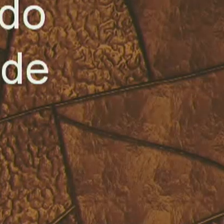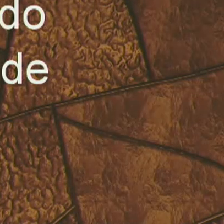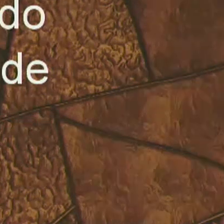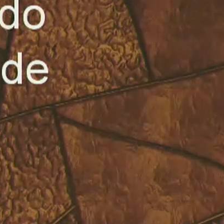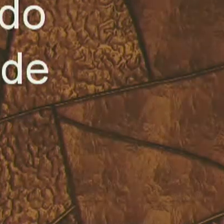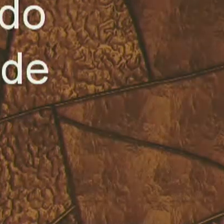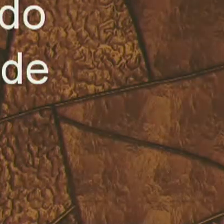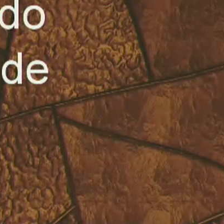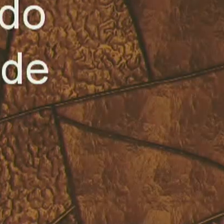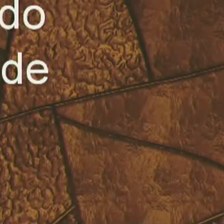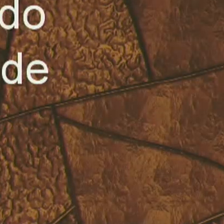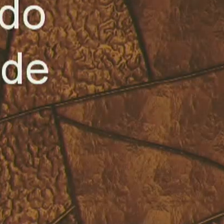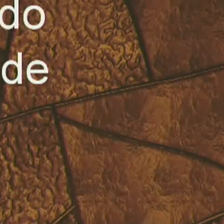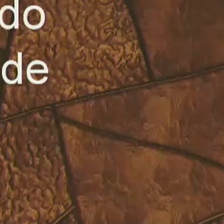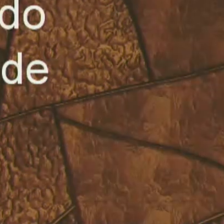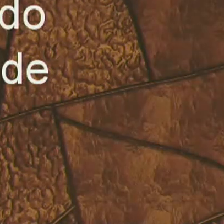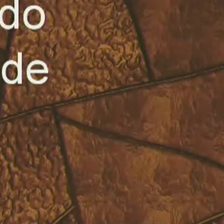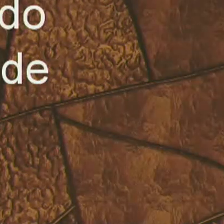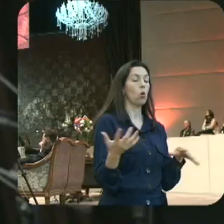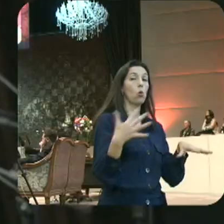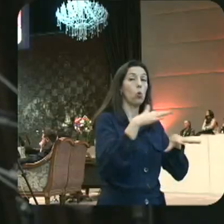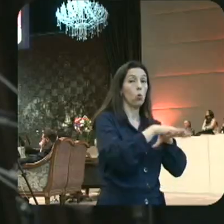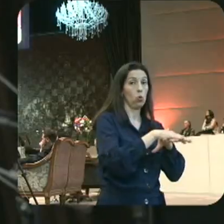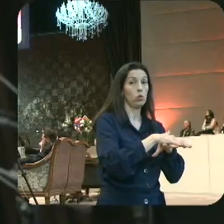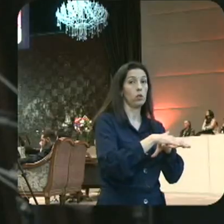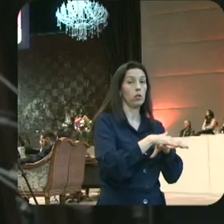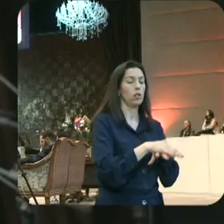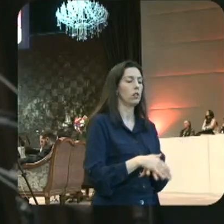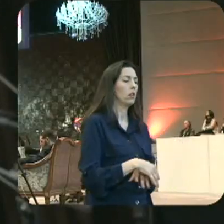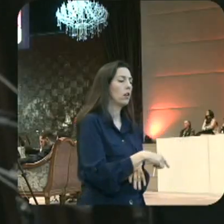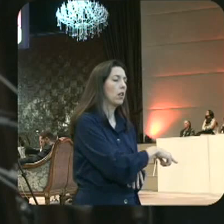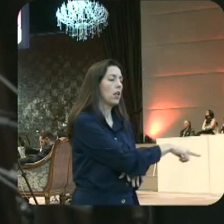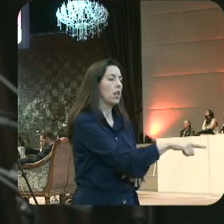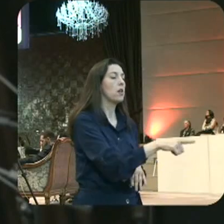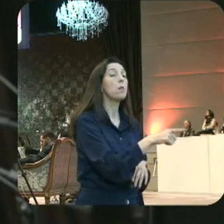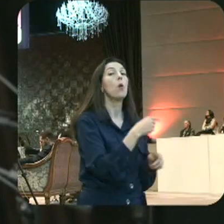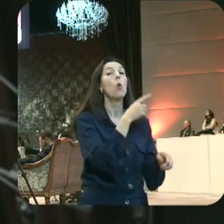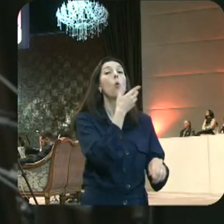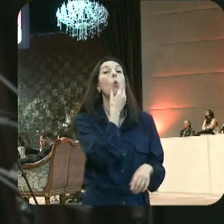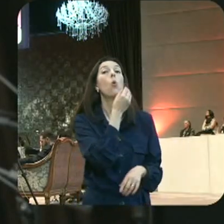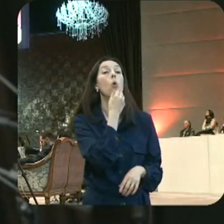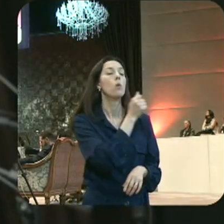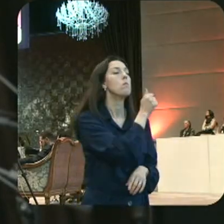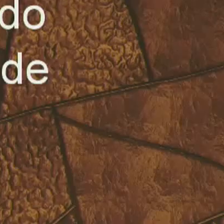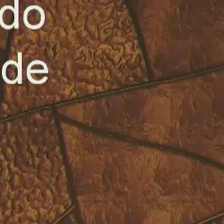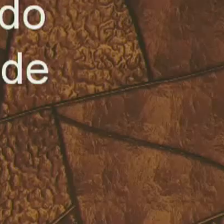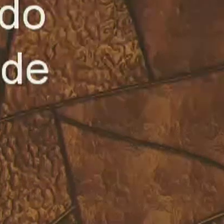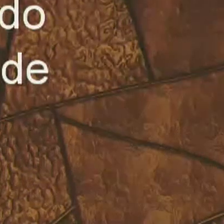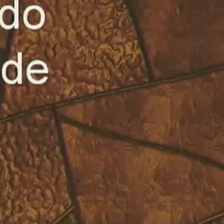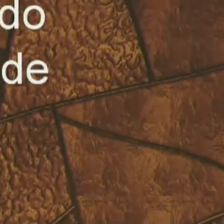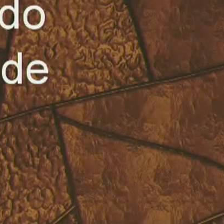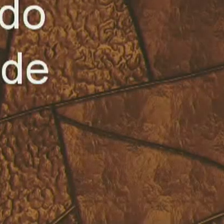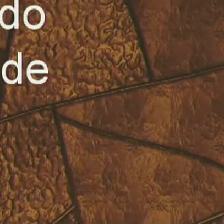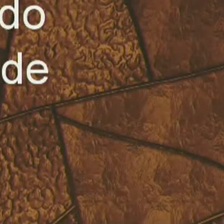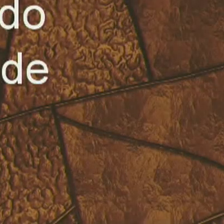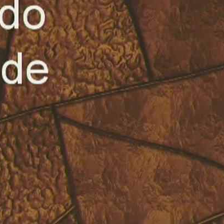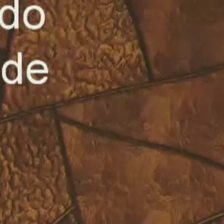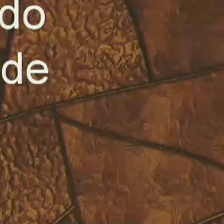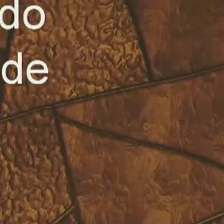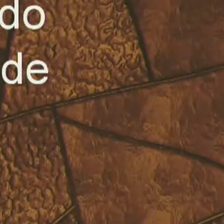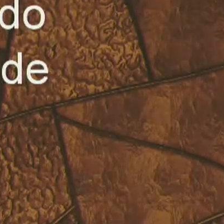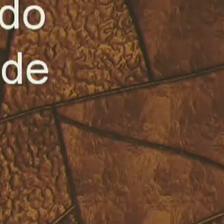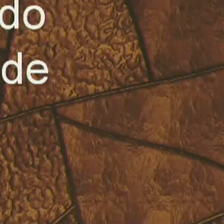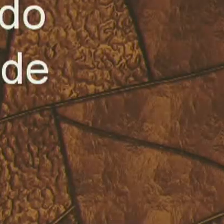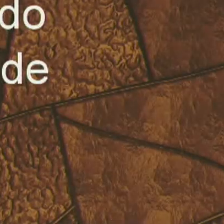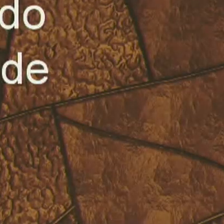condenada, mas era dedicado, santificado. Porque Acã, filho de Carme, filho de Zabdi, filho de Zera,